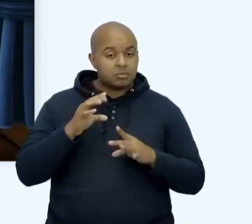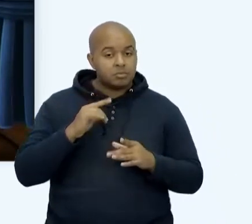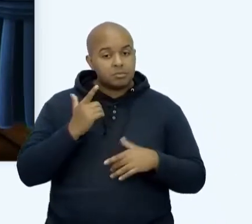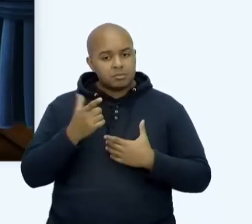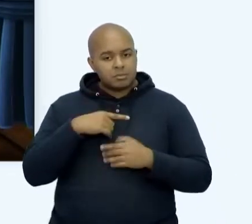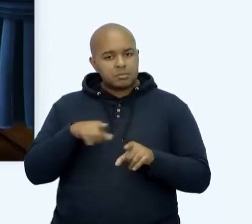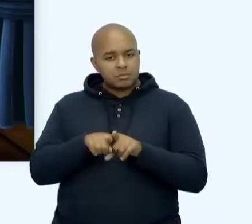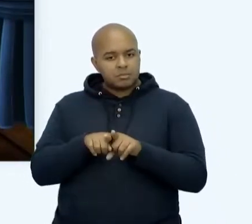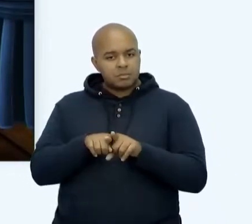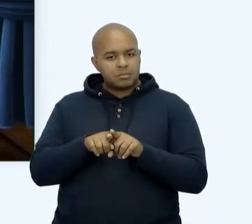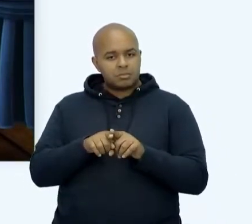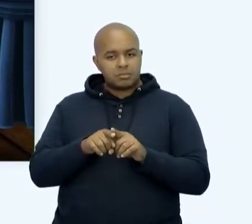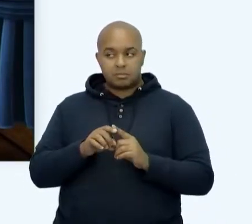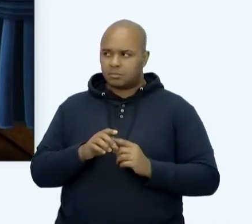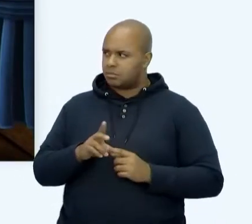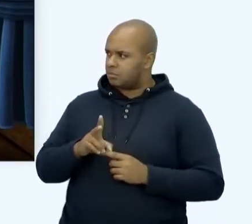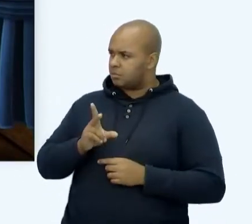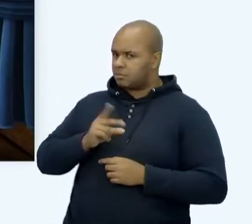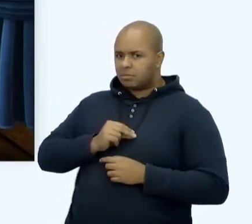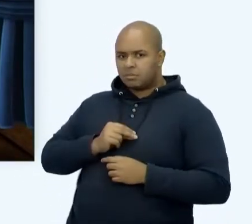E tem também...